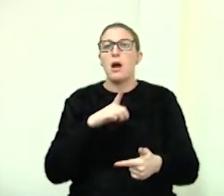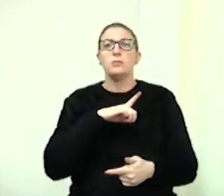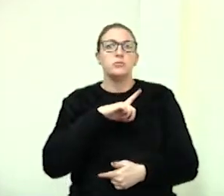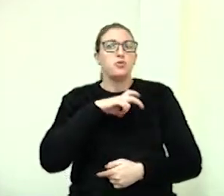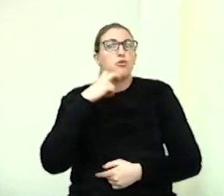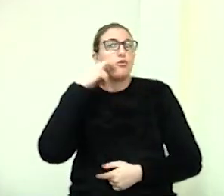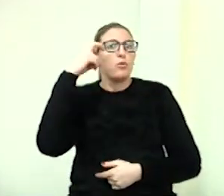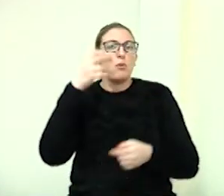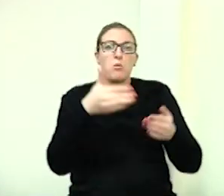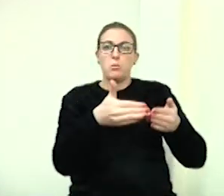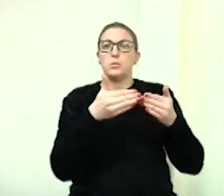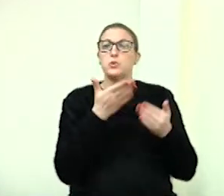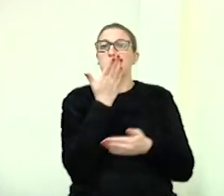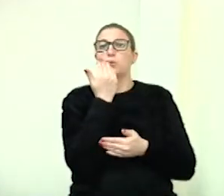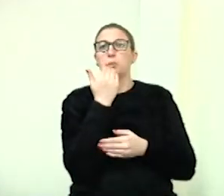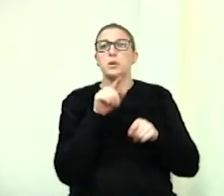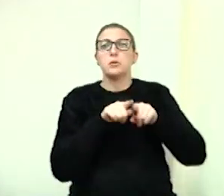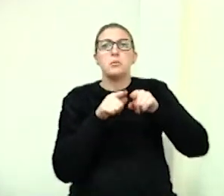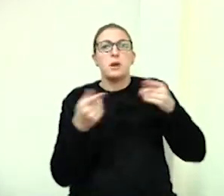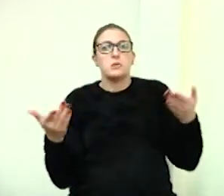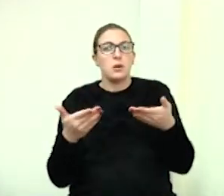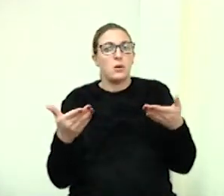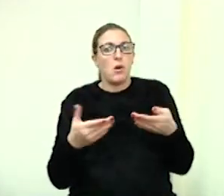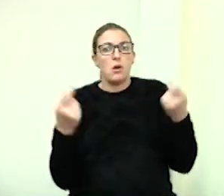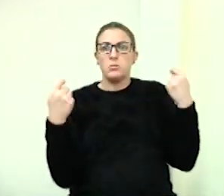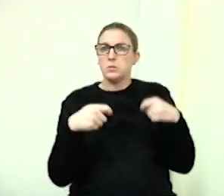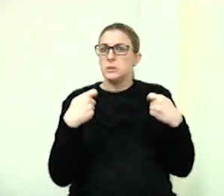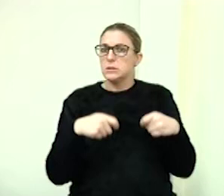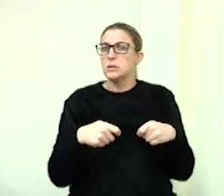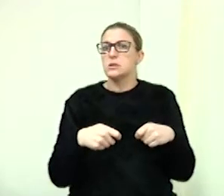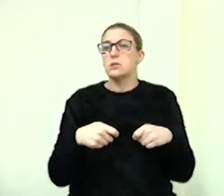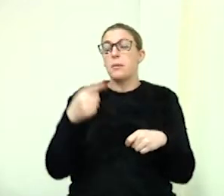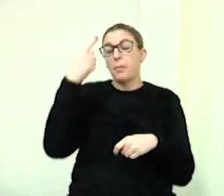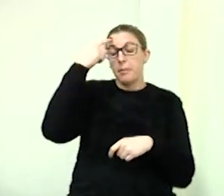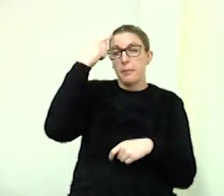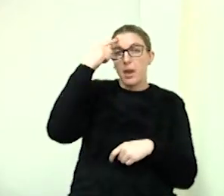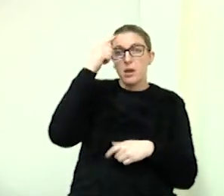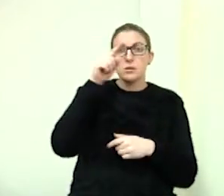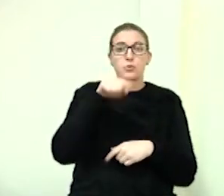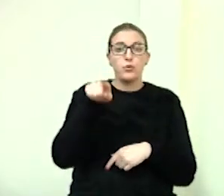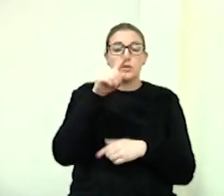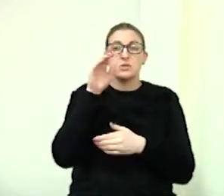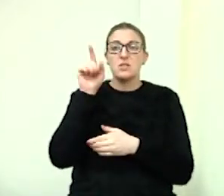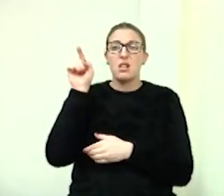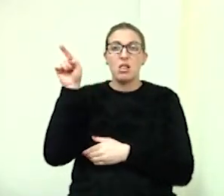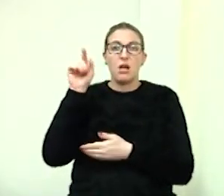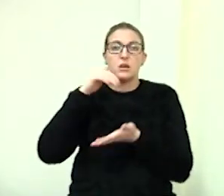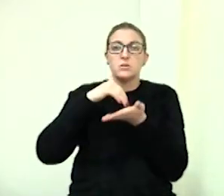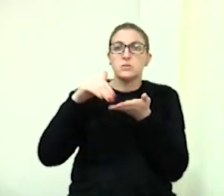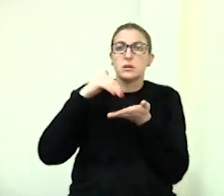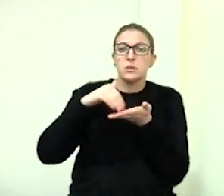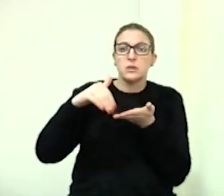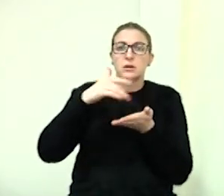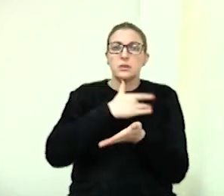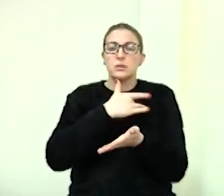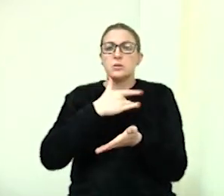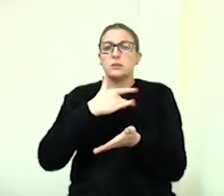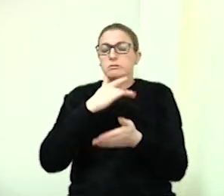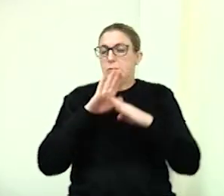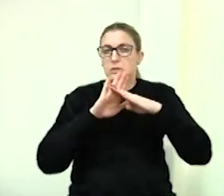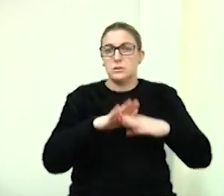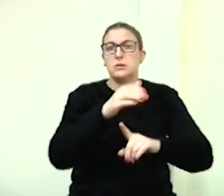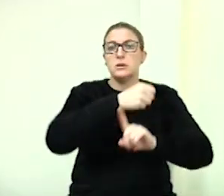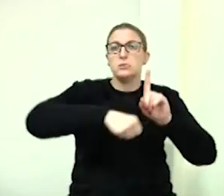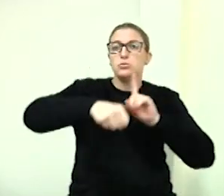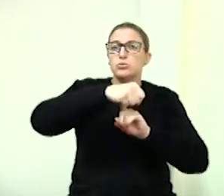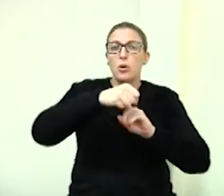E isso a gente vê todos os dias. E aí, imaginei, na Secretaria de Assistência Social, começa a chover pedidos de cesta básica. E, num primeiro